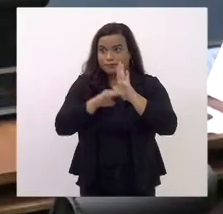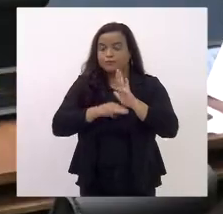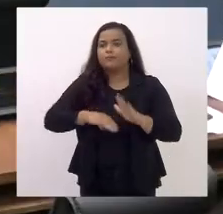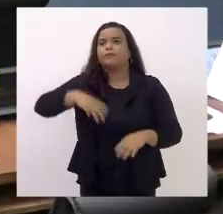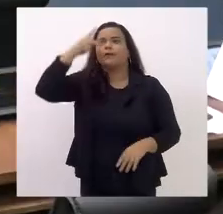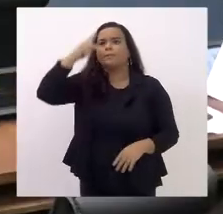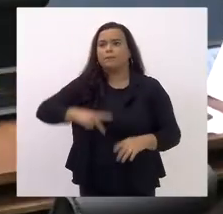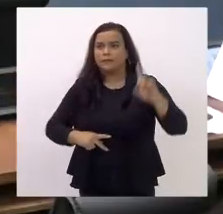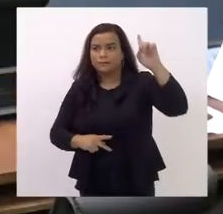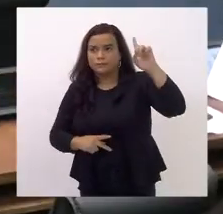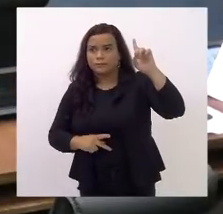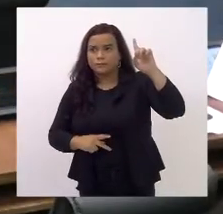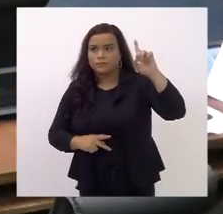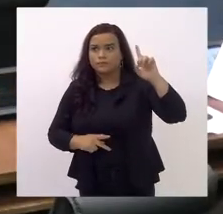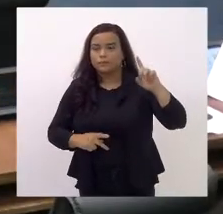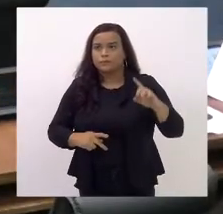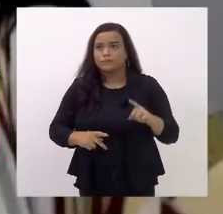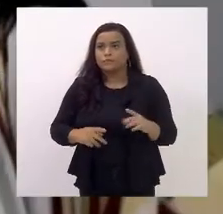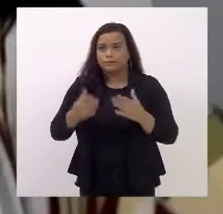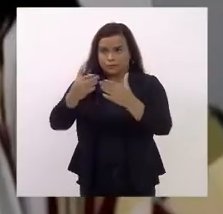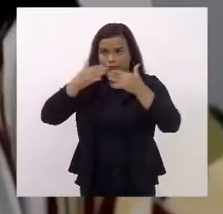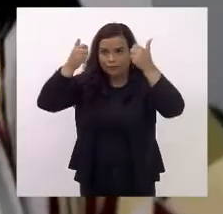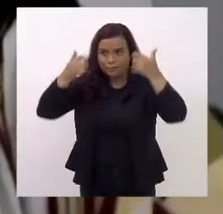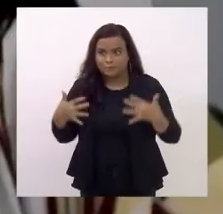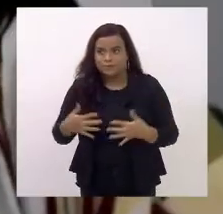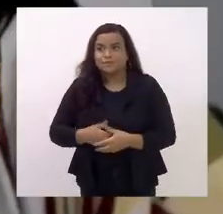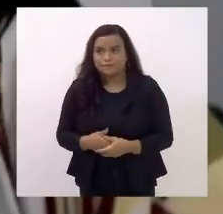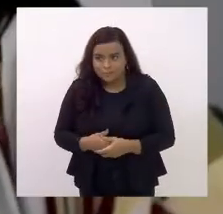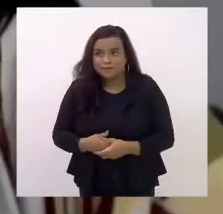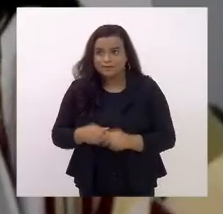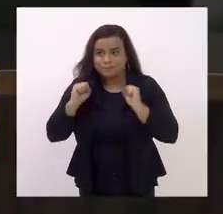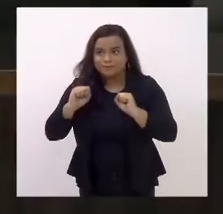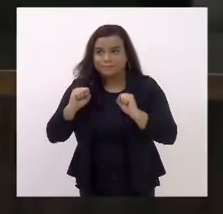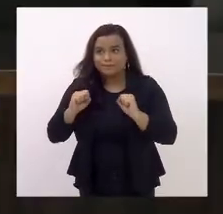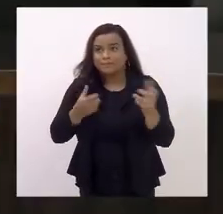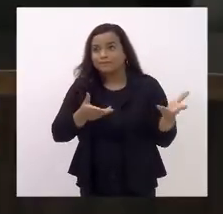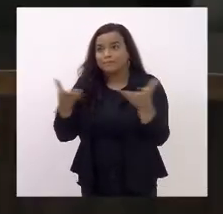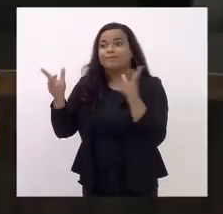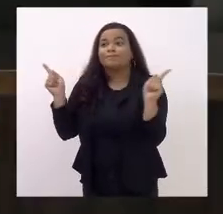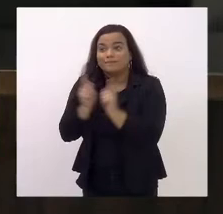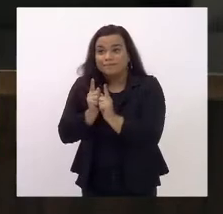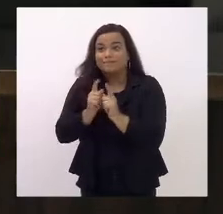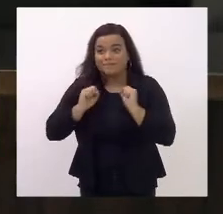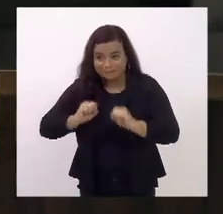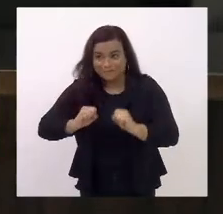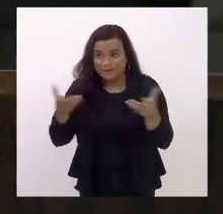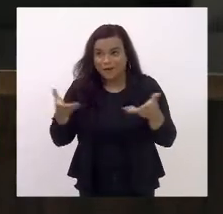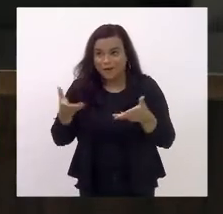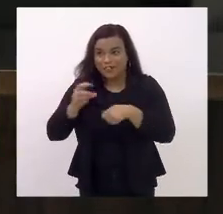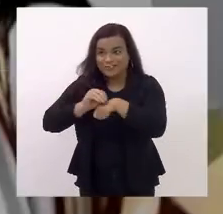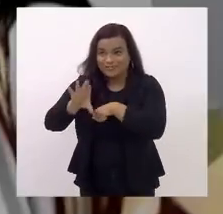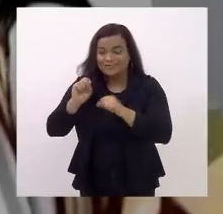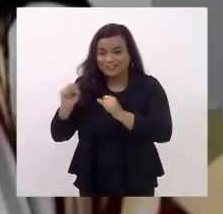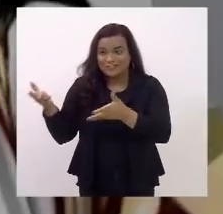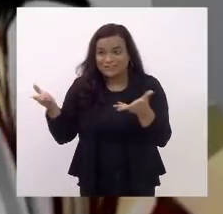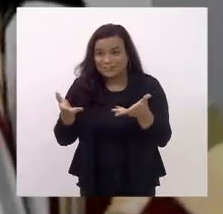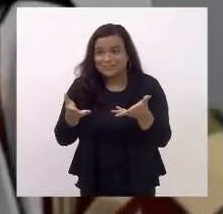Presidente, deputada, quando o senhor puder, o senhor me dá um pela ordem, com gentileza. Se for breve, concederei agora.